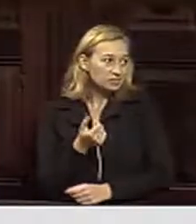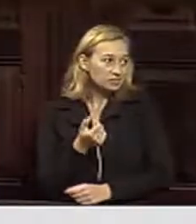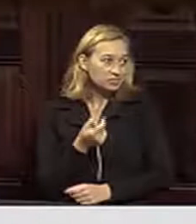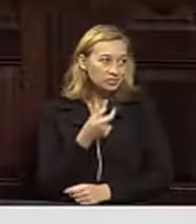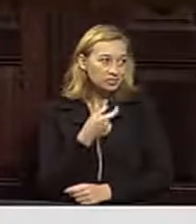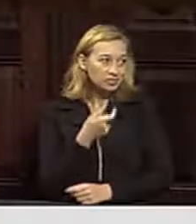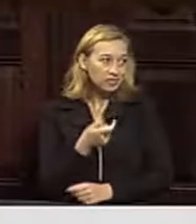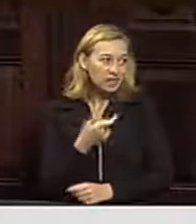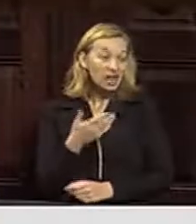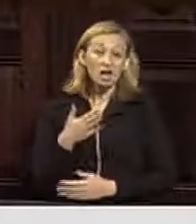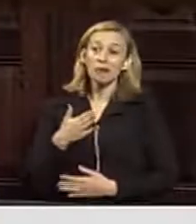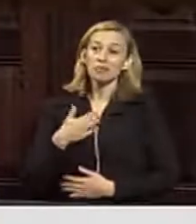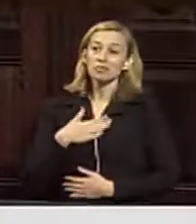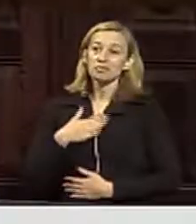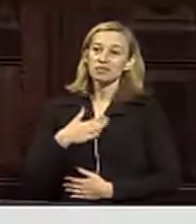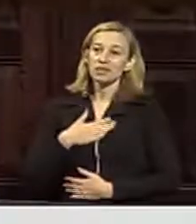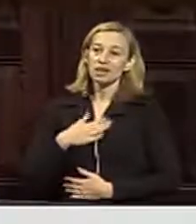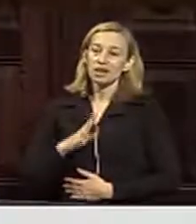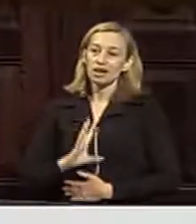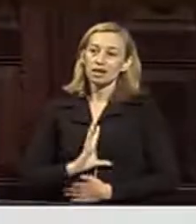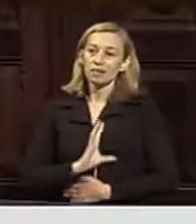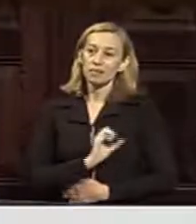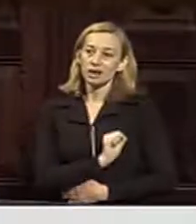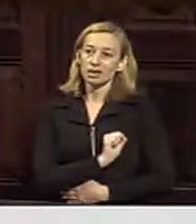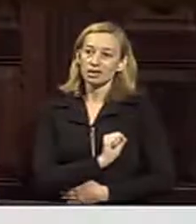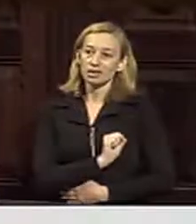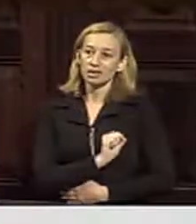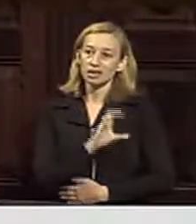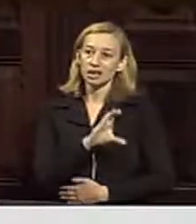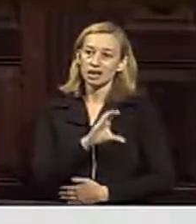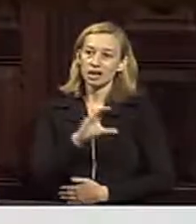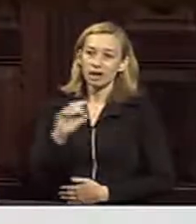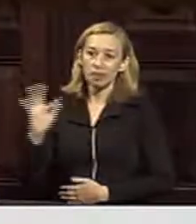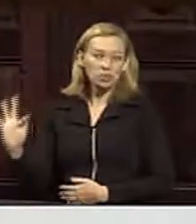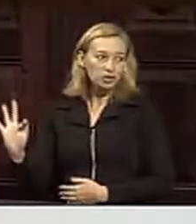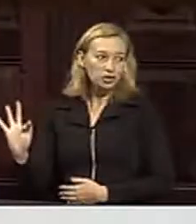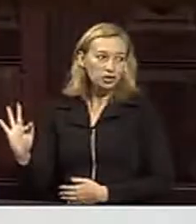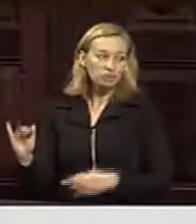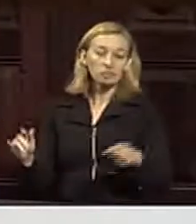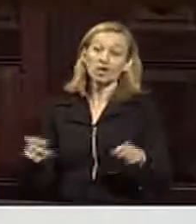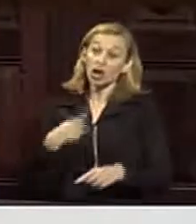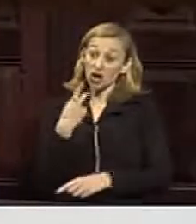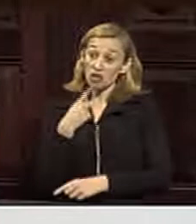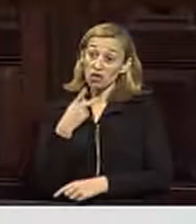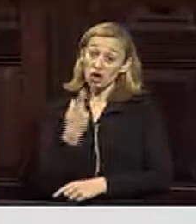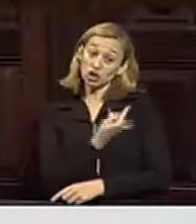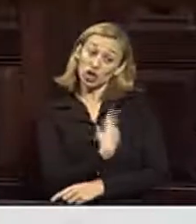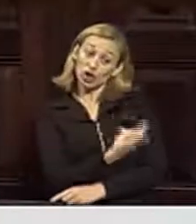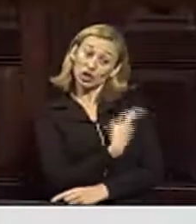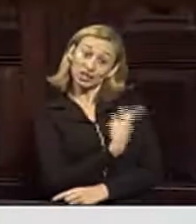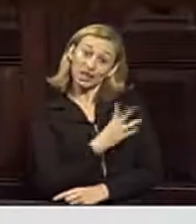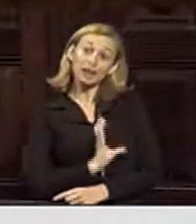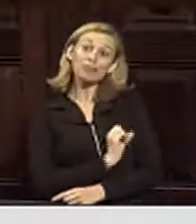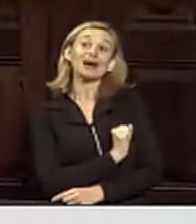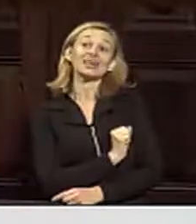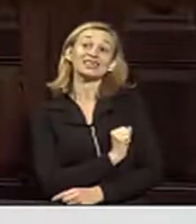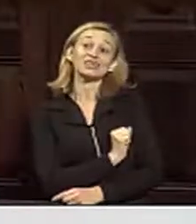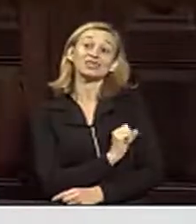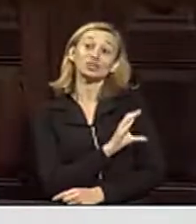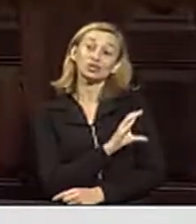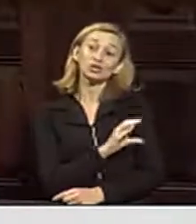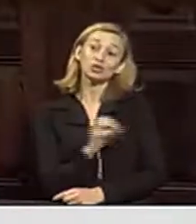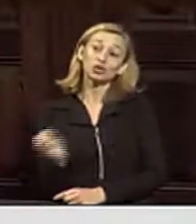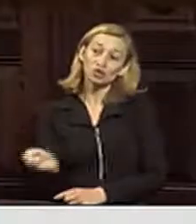minha amada Cabo Frio. Eu diria que a nossa amada, né, deputado Anderson, Nova Friburgo.